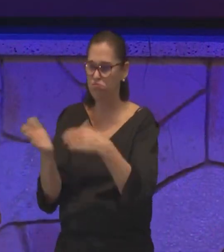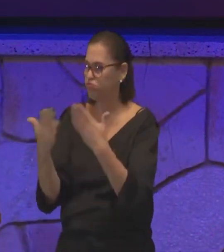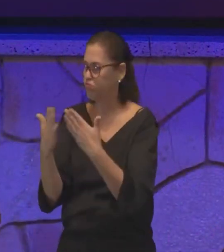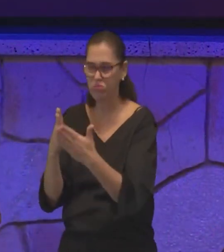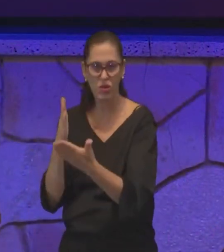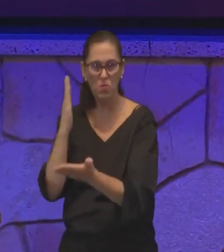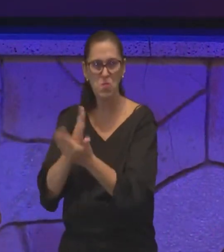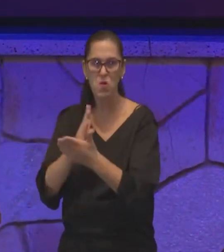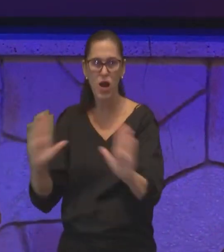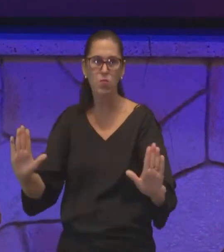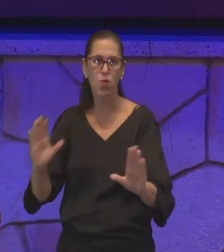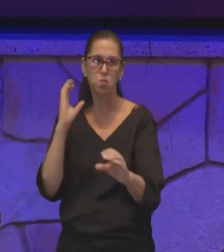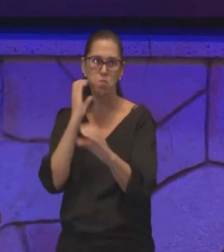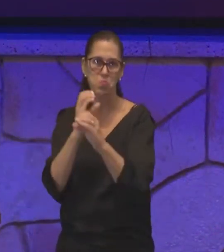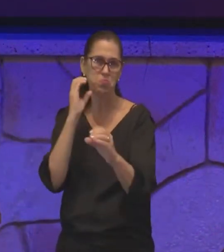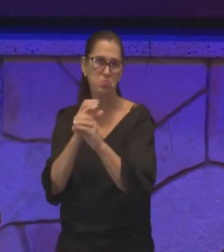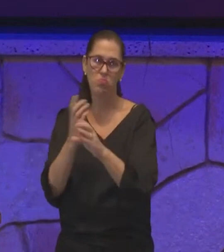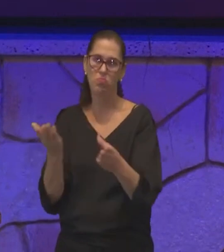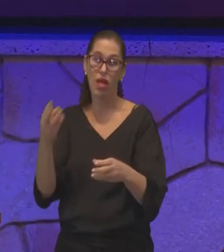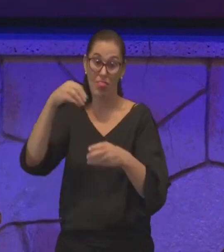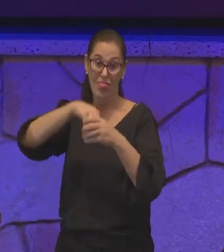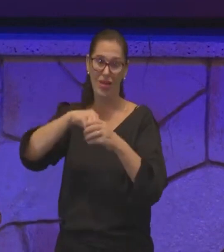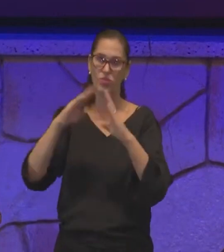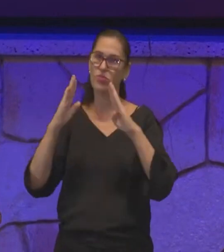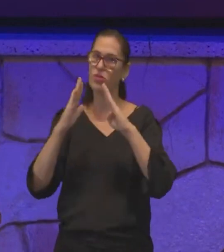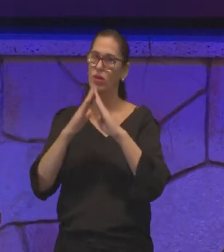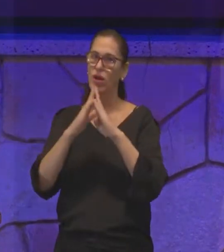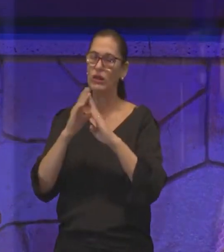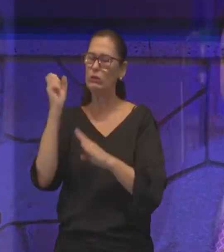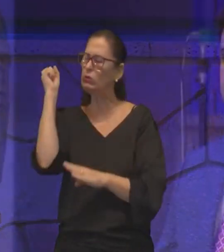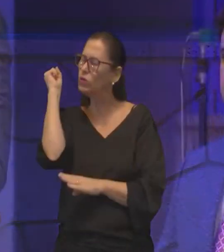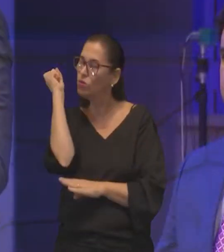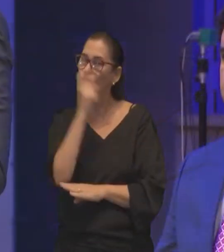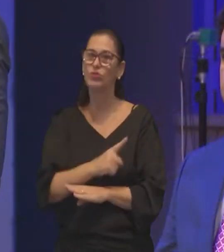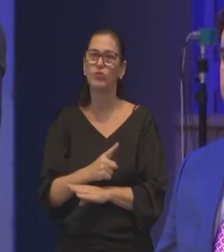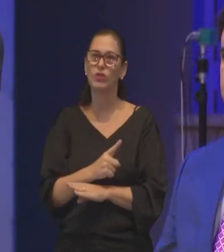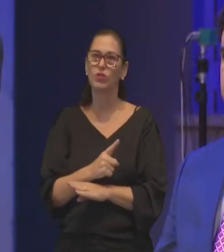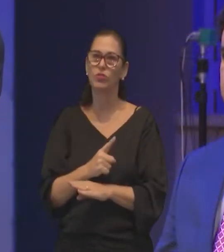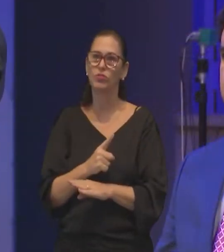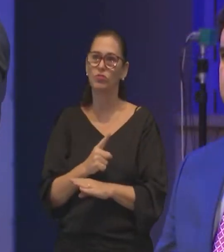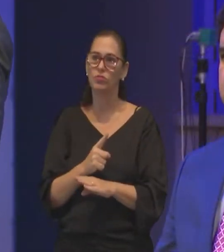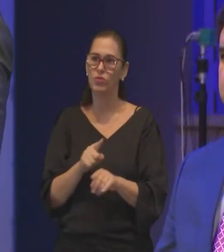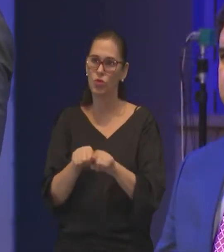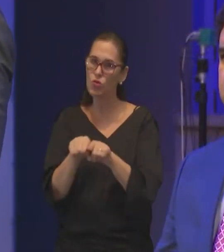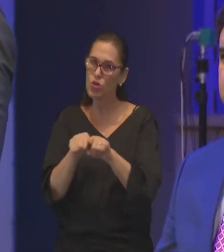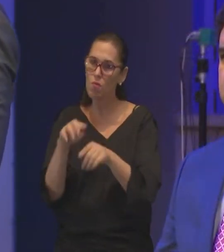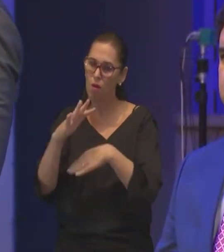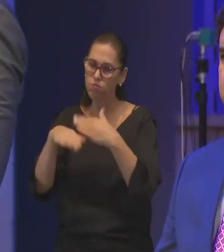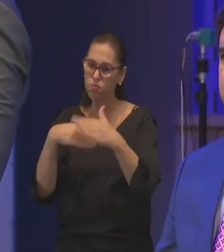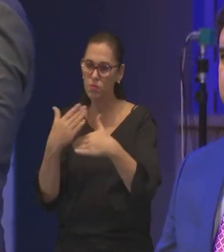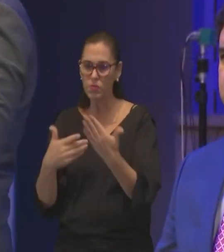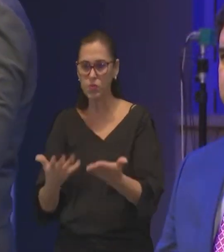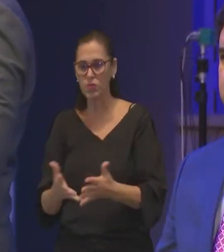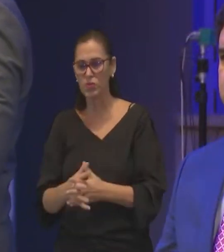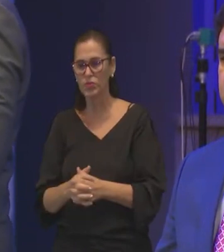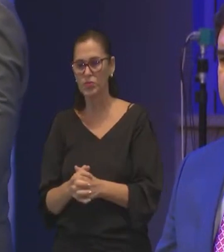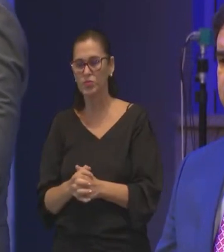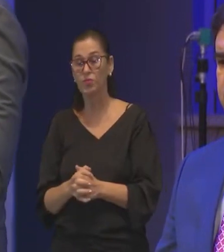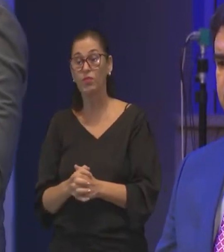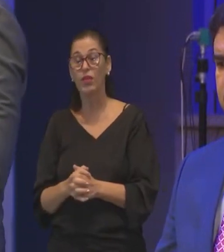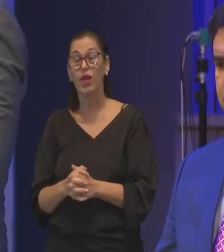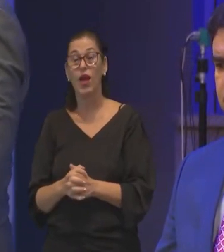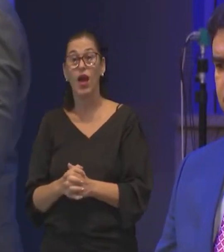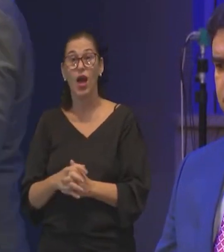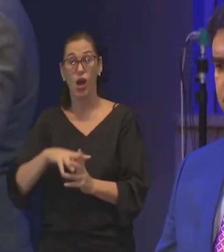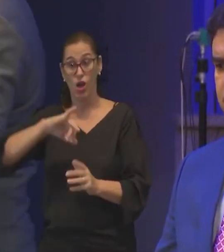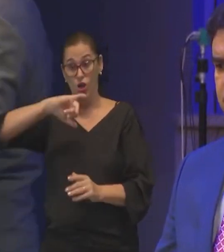Que problema dentro de casa. Que dificuldade entre os irmãos. Ele tem o sonho de